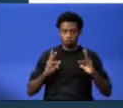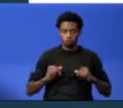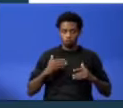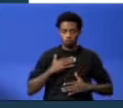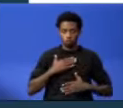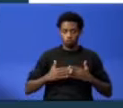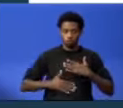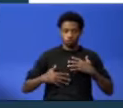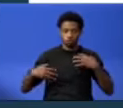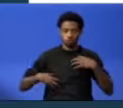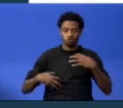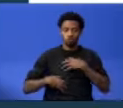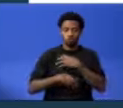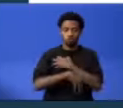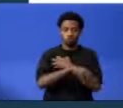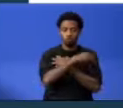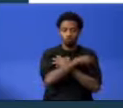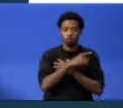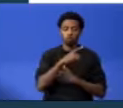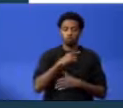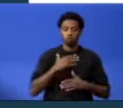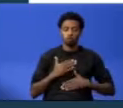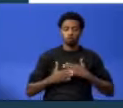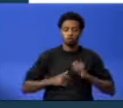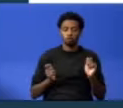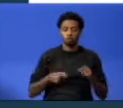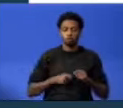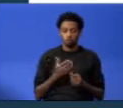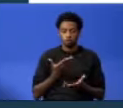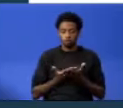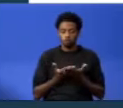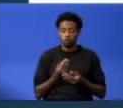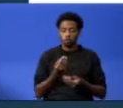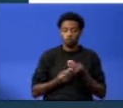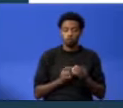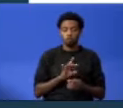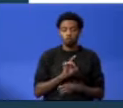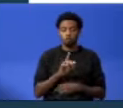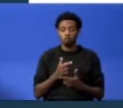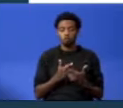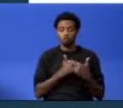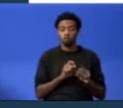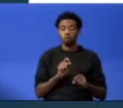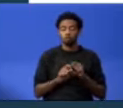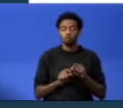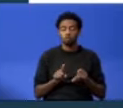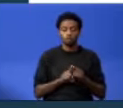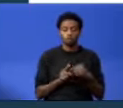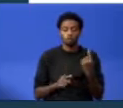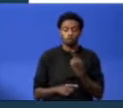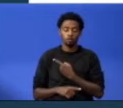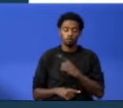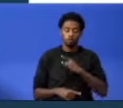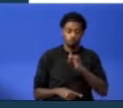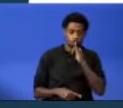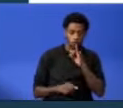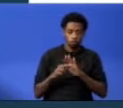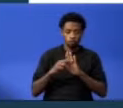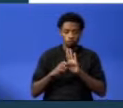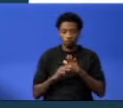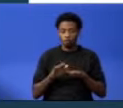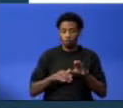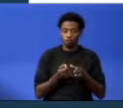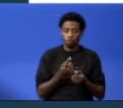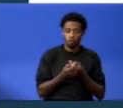que envolve no corpo, para que a gente consiga entender qual que é a ação de cada músculo. Obviamente, a gente tem a exceção da regra, tá?